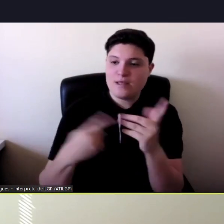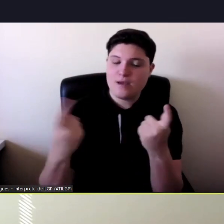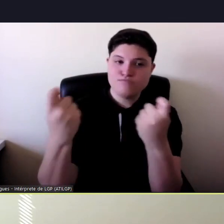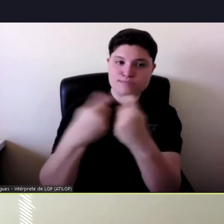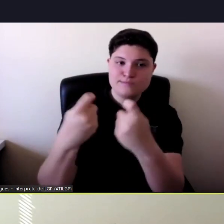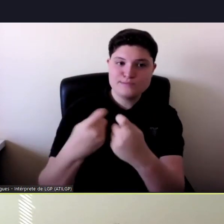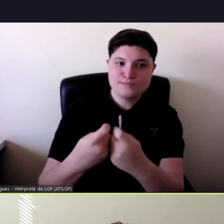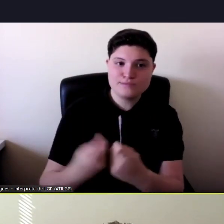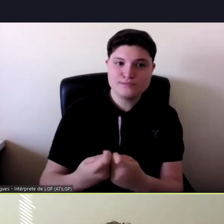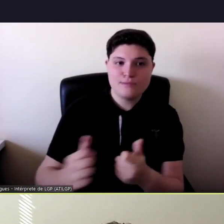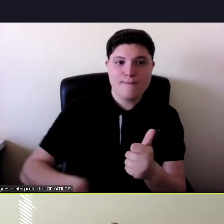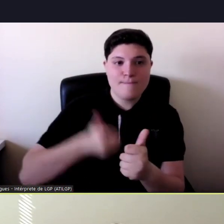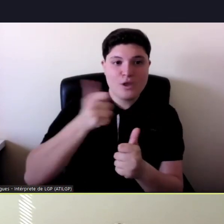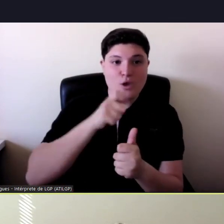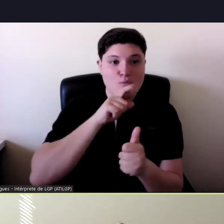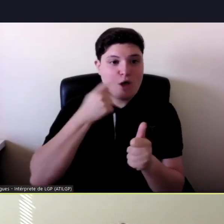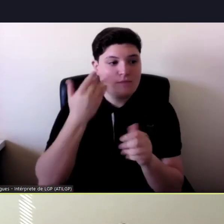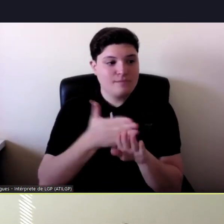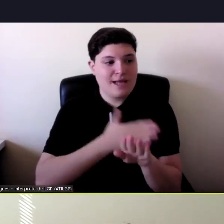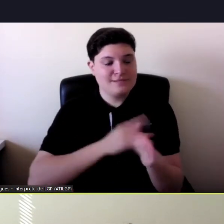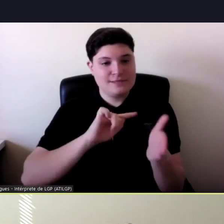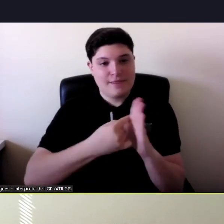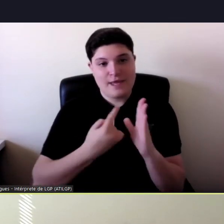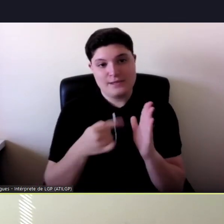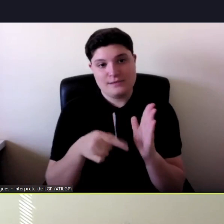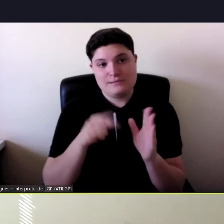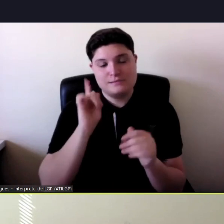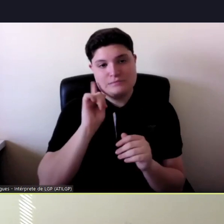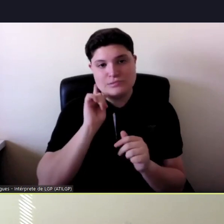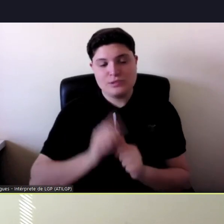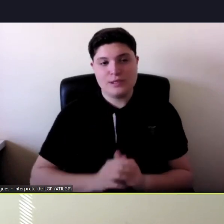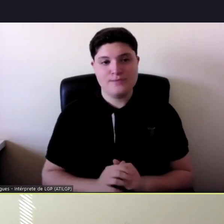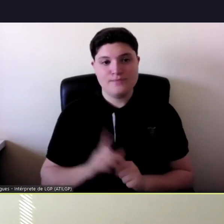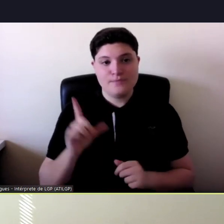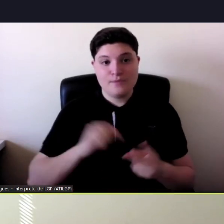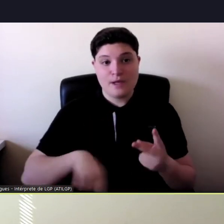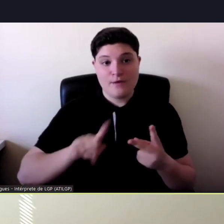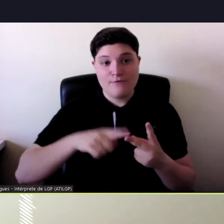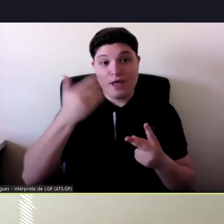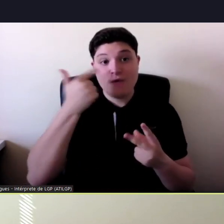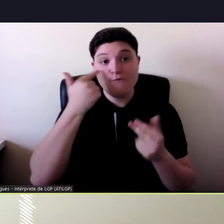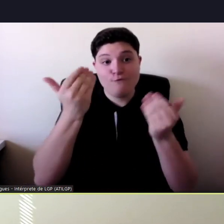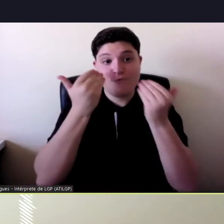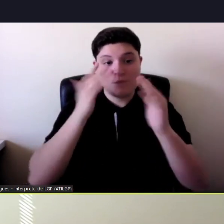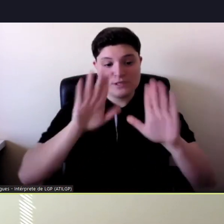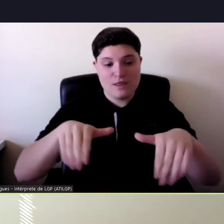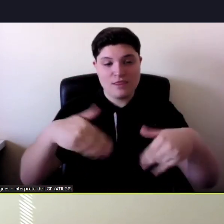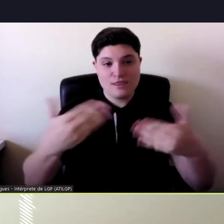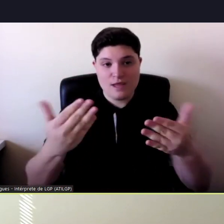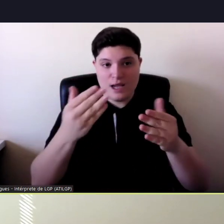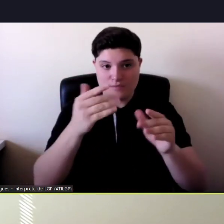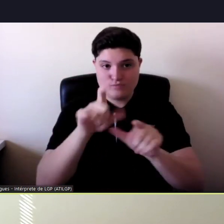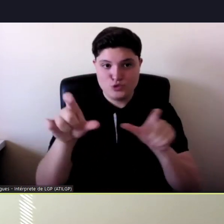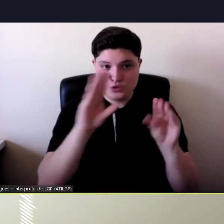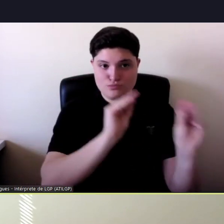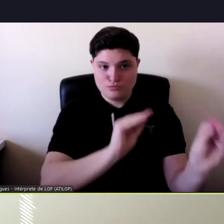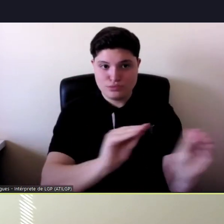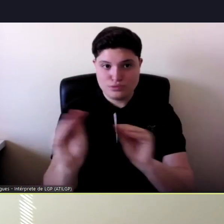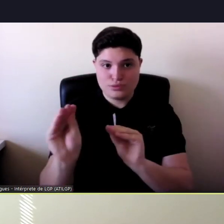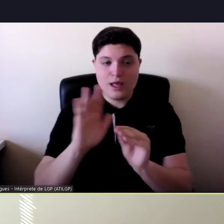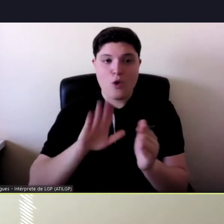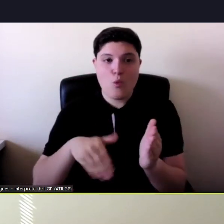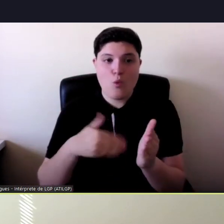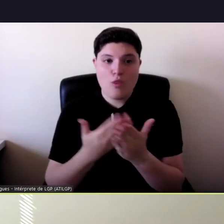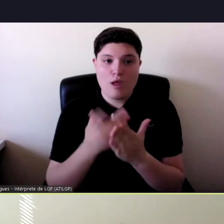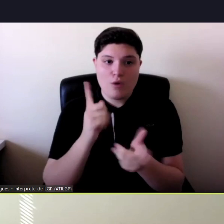cada uma das entidades. Também passa pela capacitação digital, ou seja, também adequar as competências